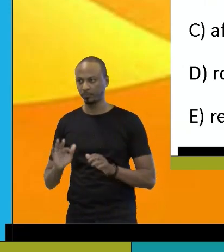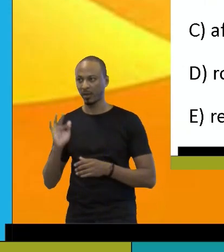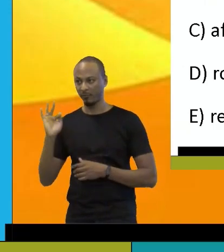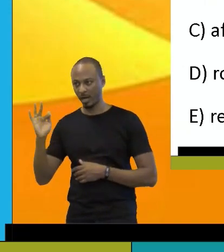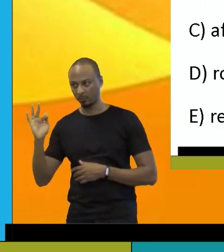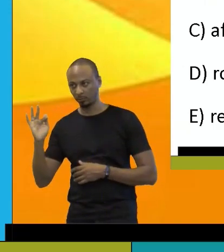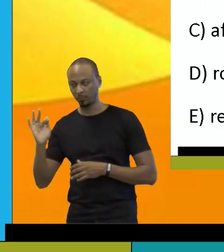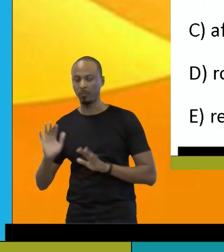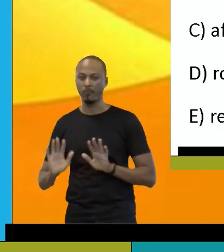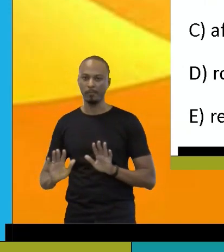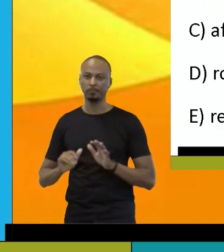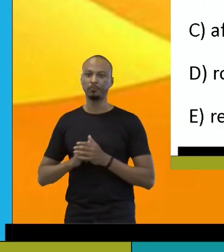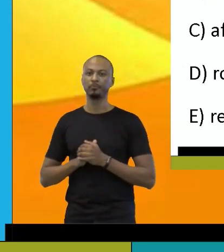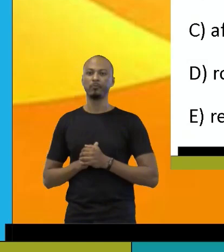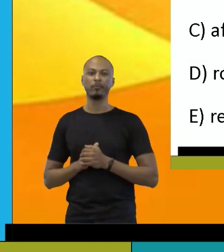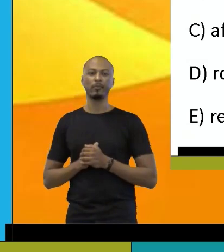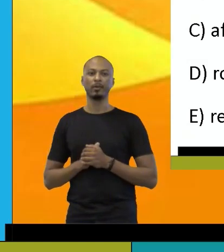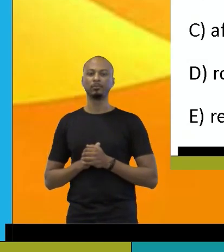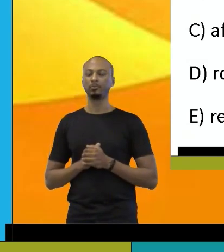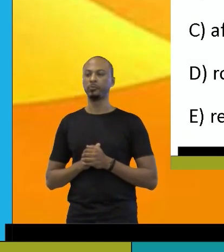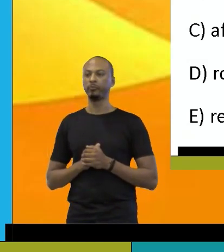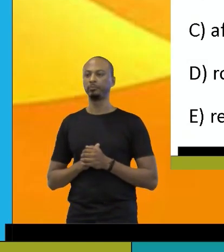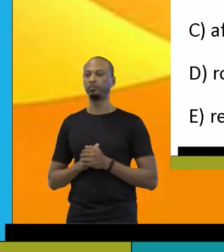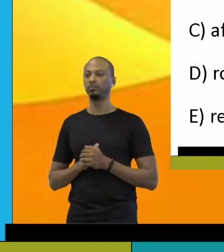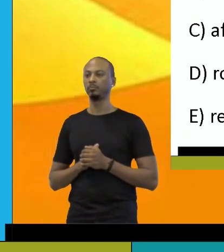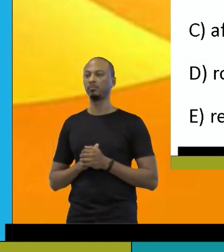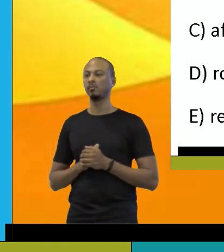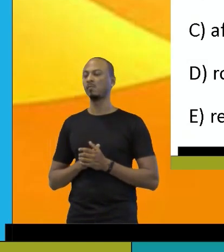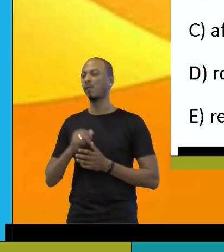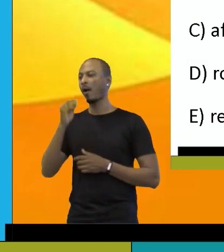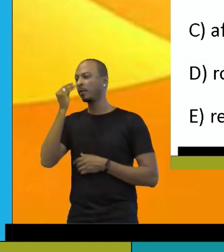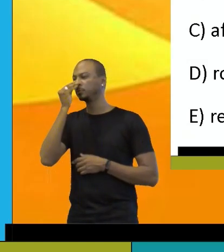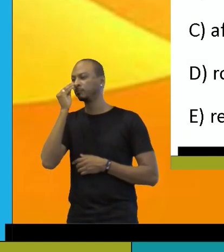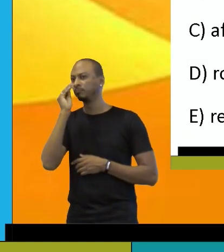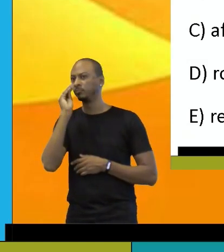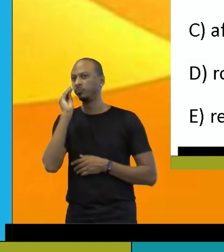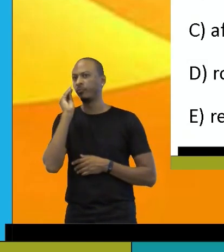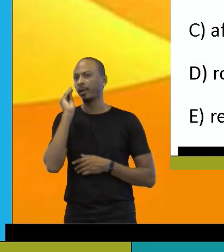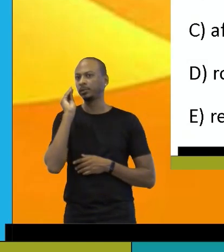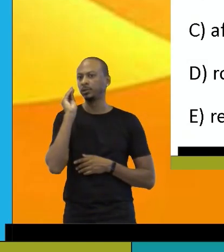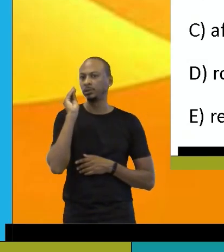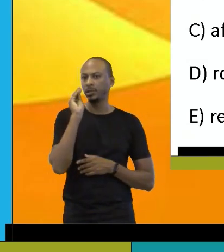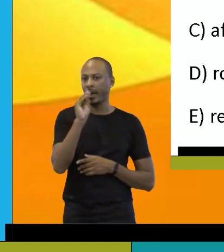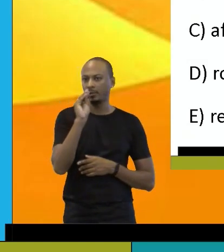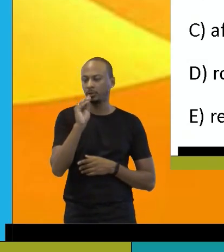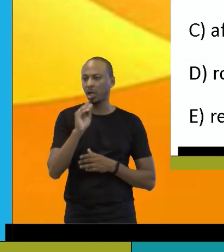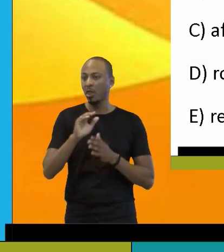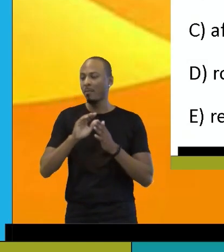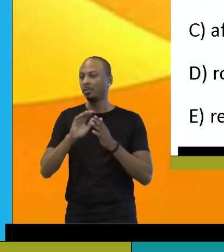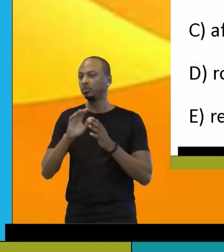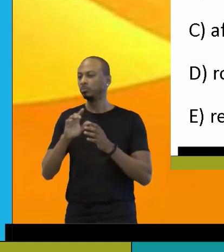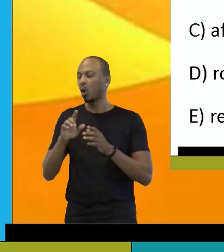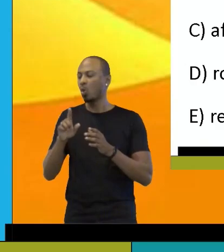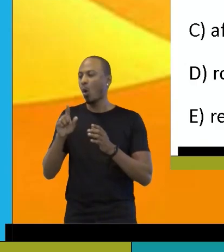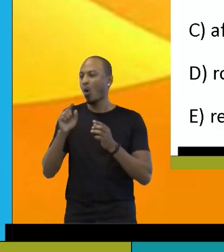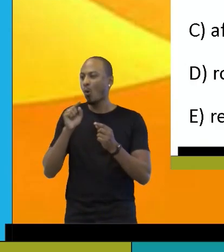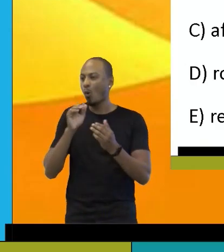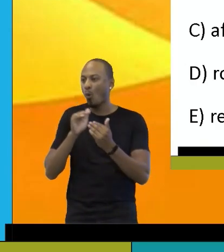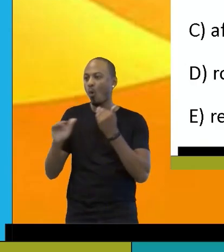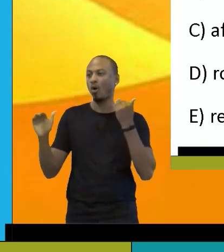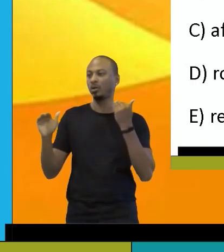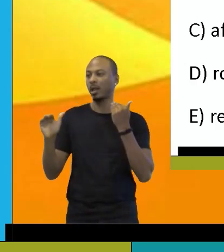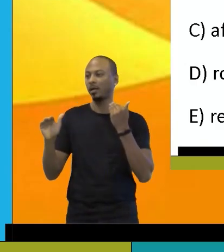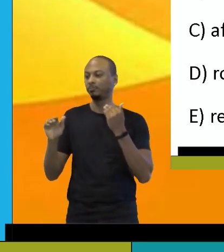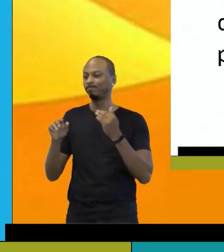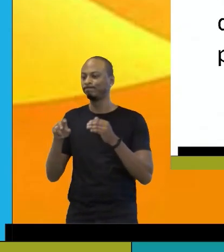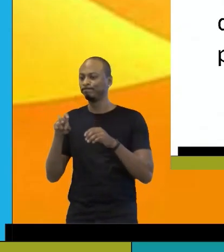Rejeitar a intervenção do acaso nos processos políticos. Ele está rejeitando? Não, no texto ele diz que metade do que